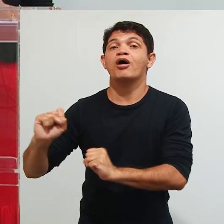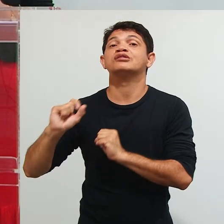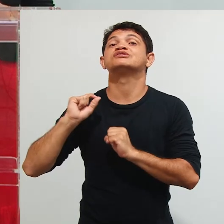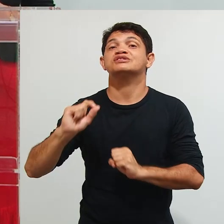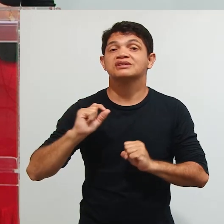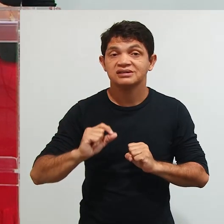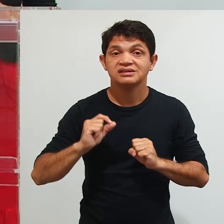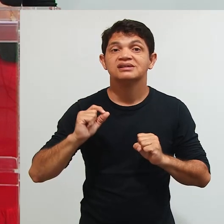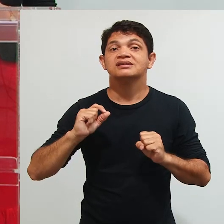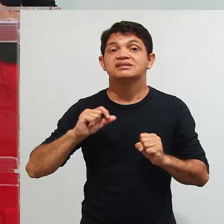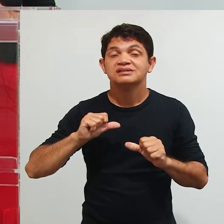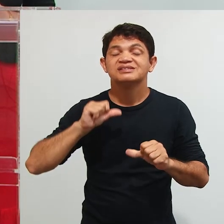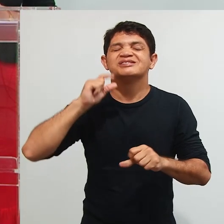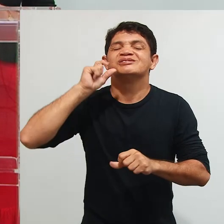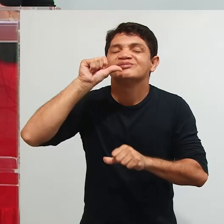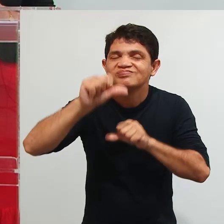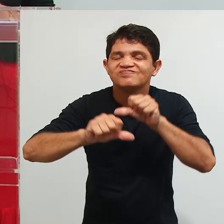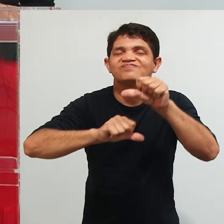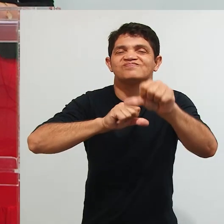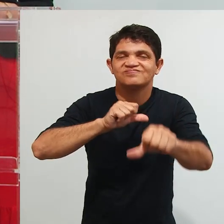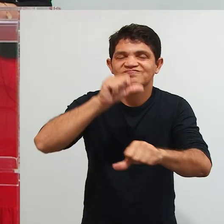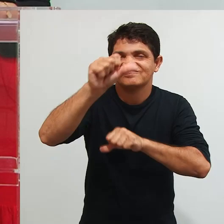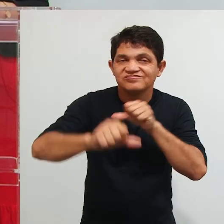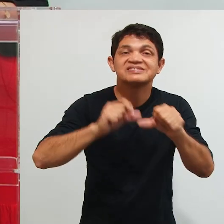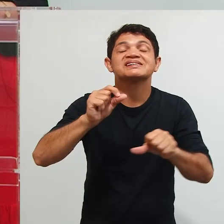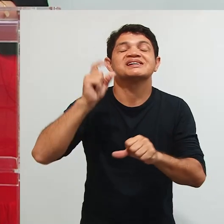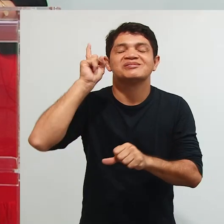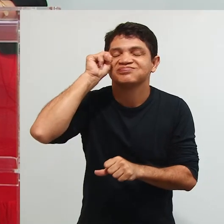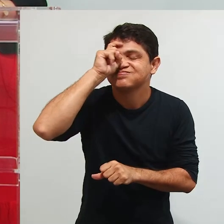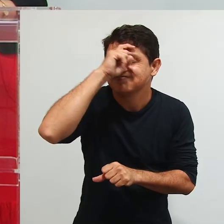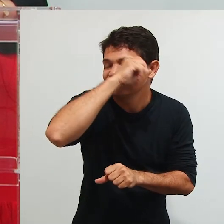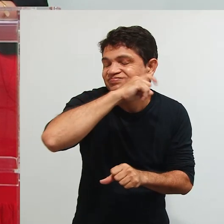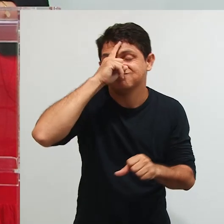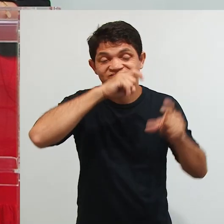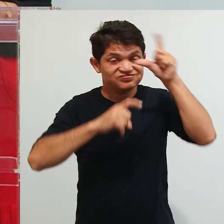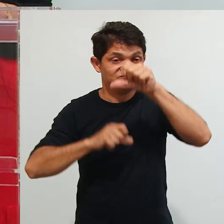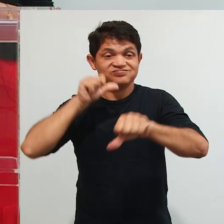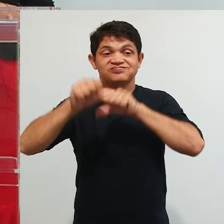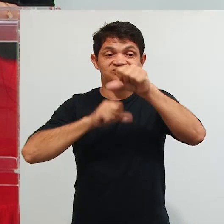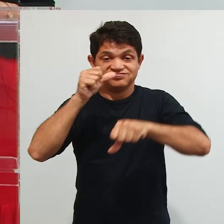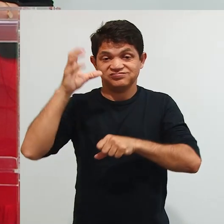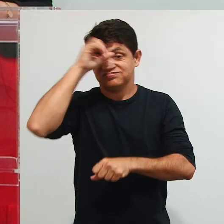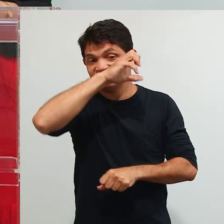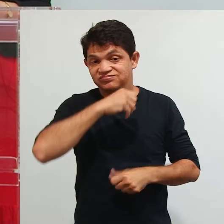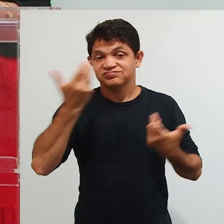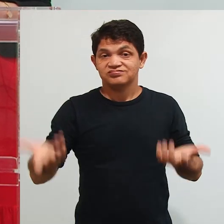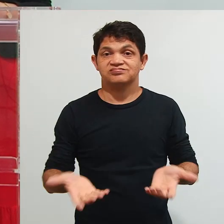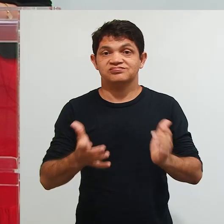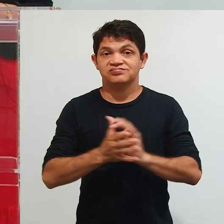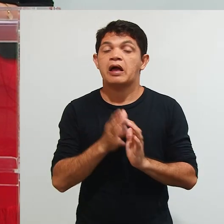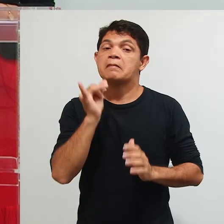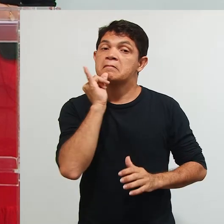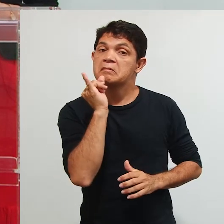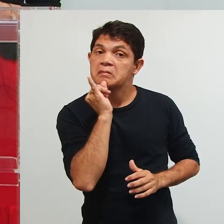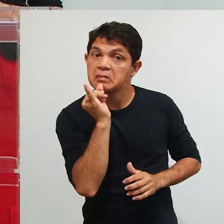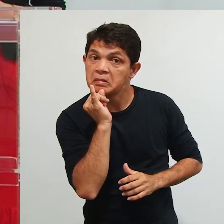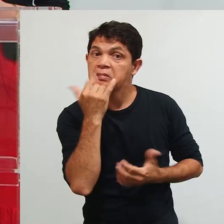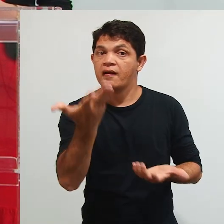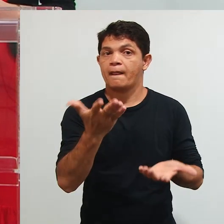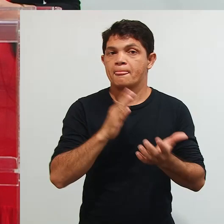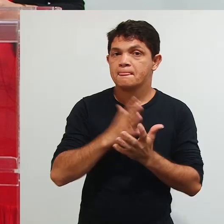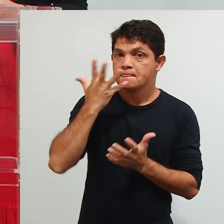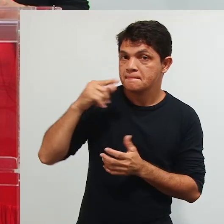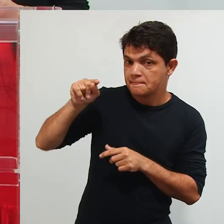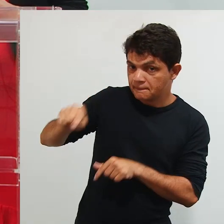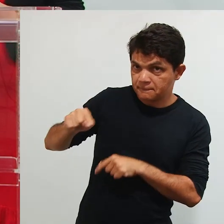que pode gerar a dificuldade de aprendizagem. Então, não é um transtorno específico. Mas,